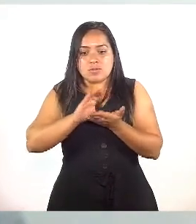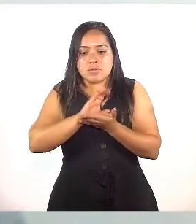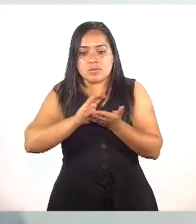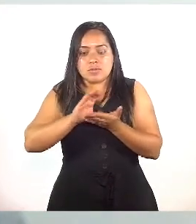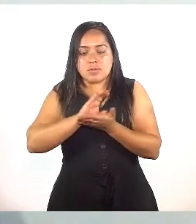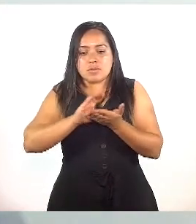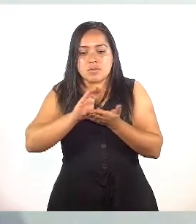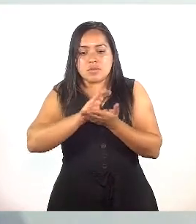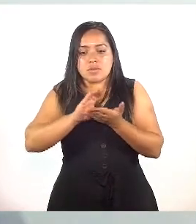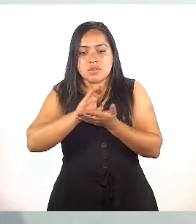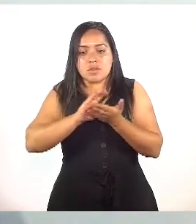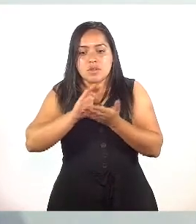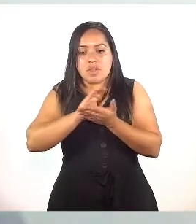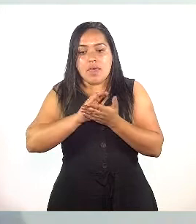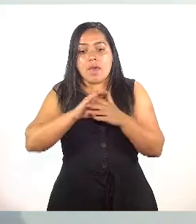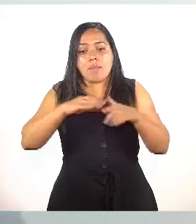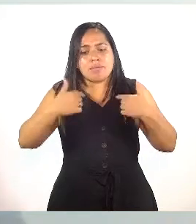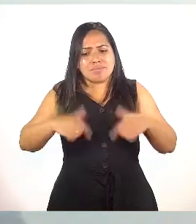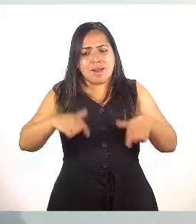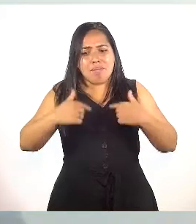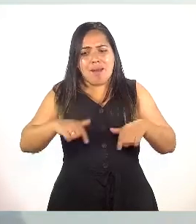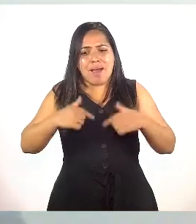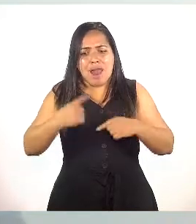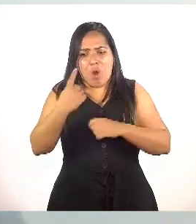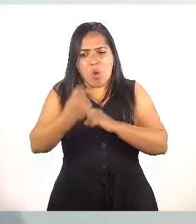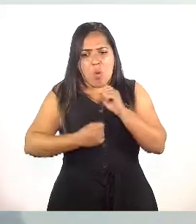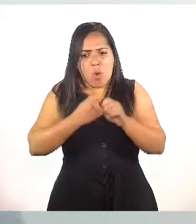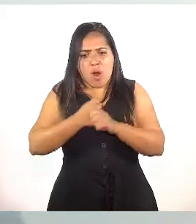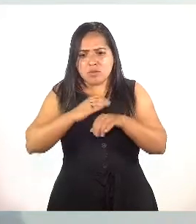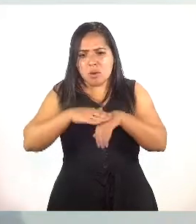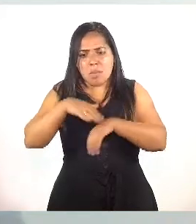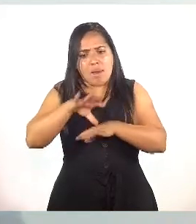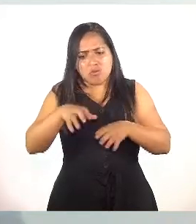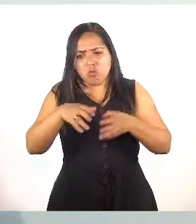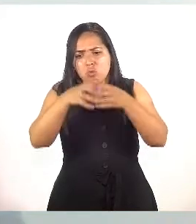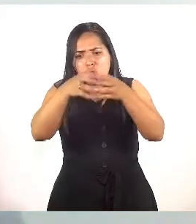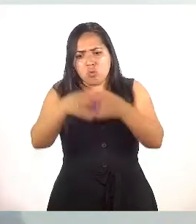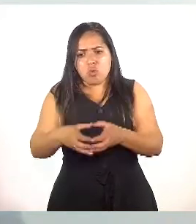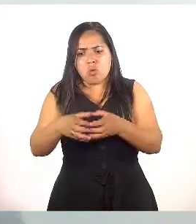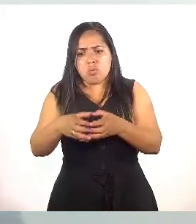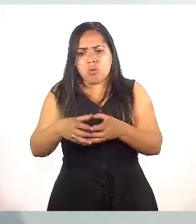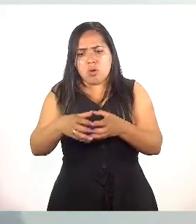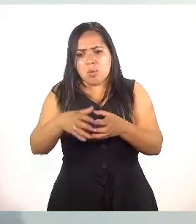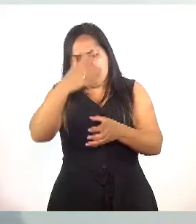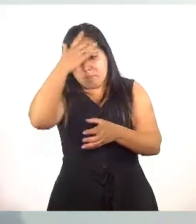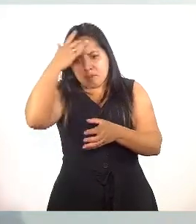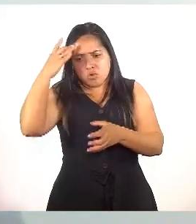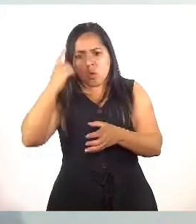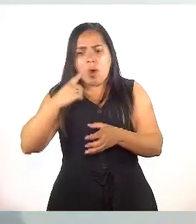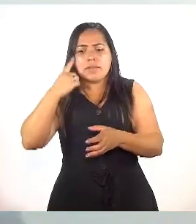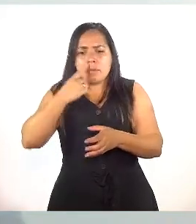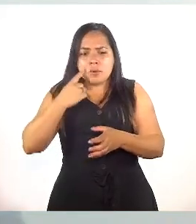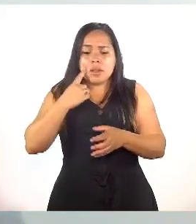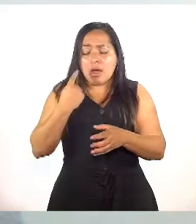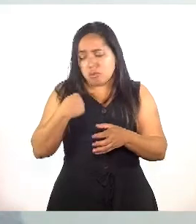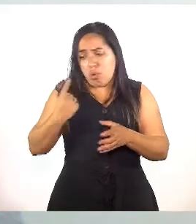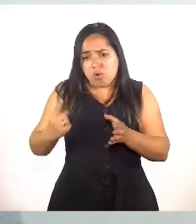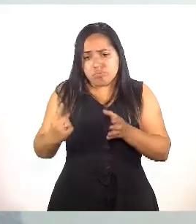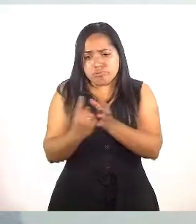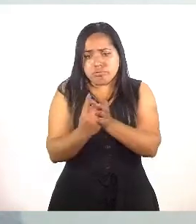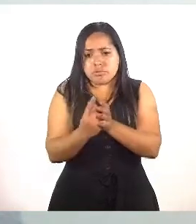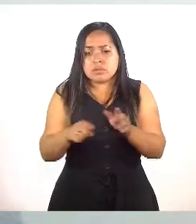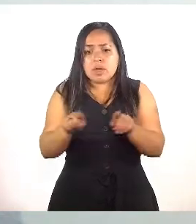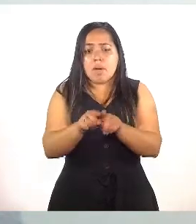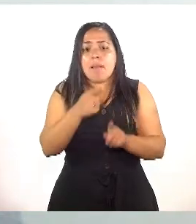Depois de trabalhar mais de ano, e não fui eu não, foi um conjunto de deputados dos quais eu fiz parte, presidida pelo